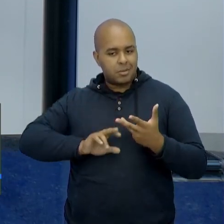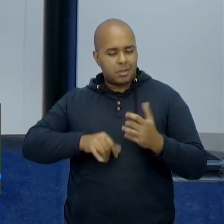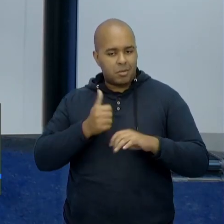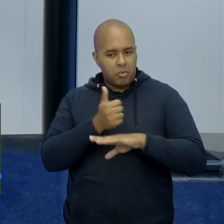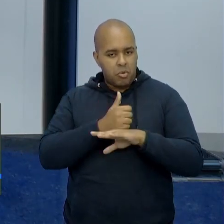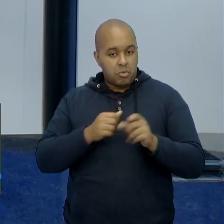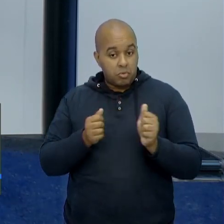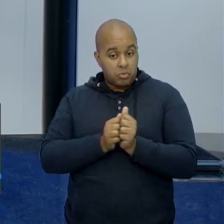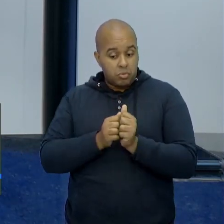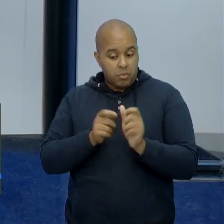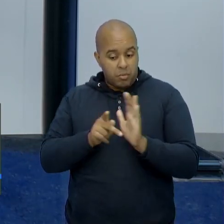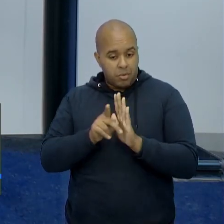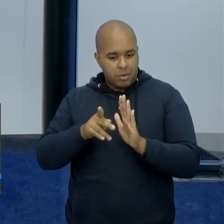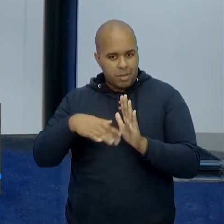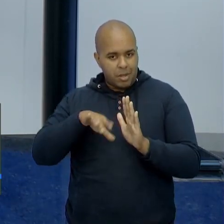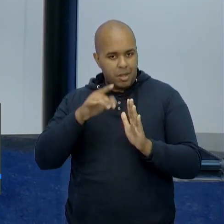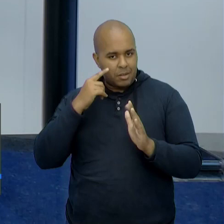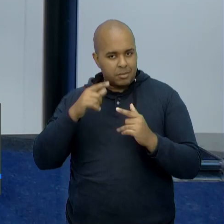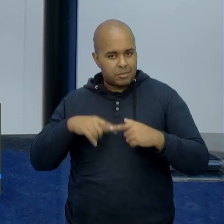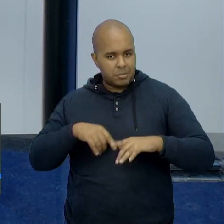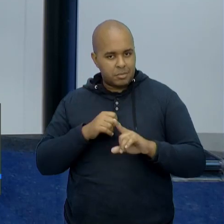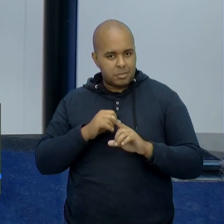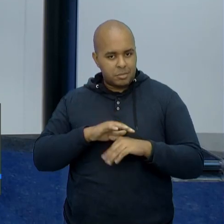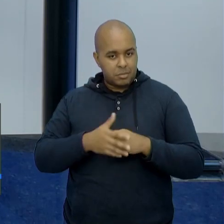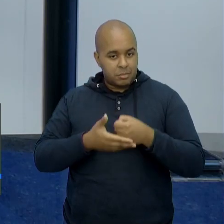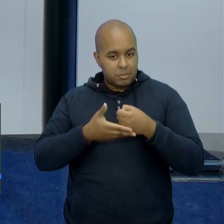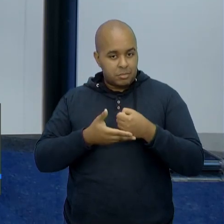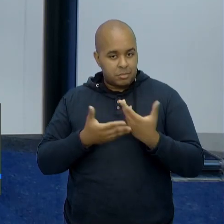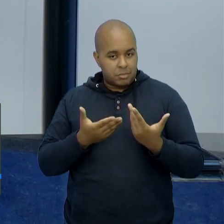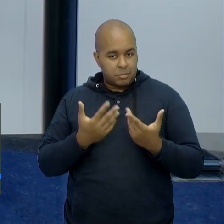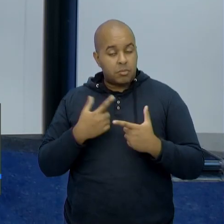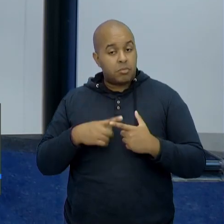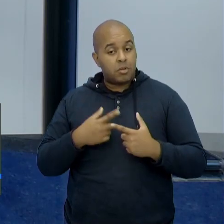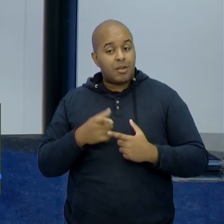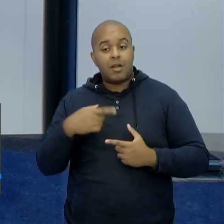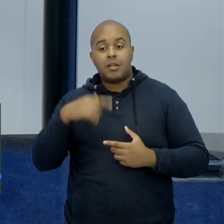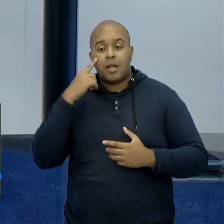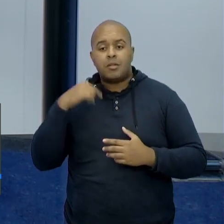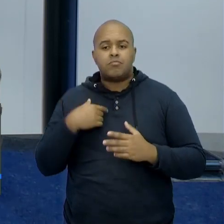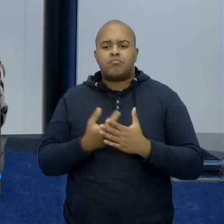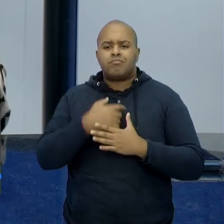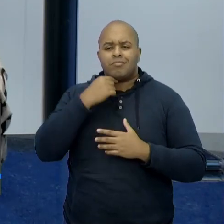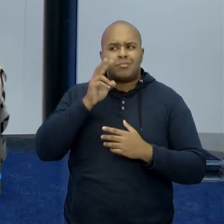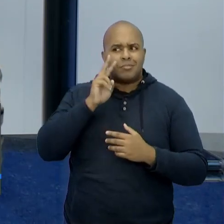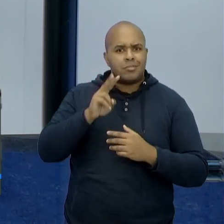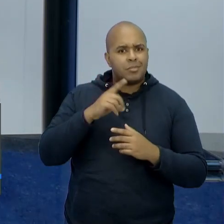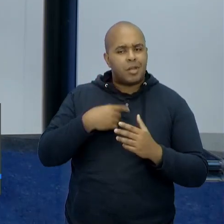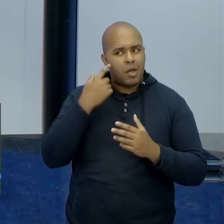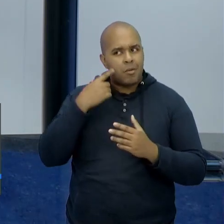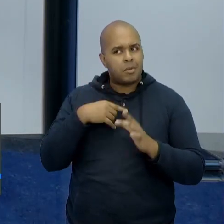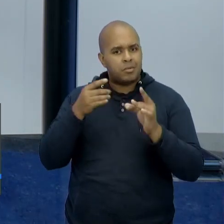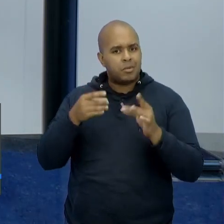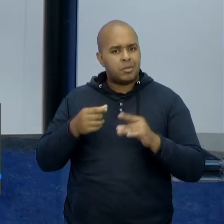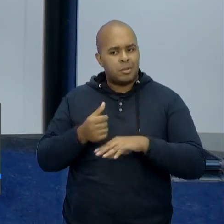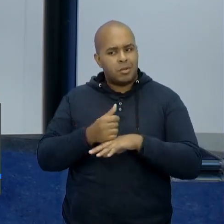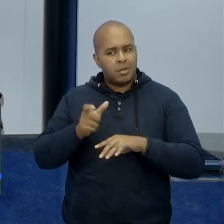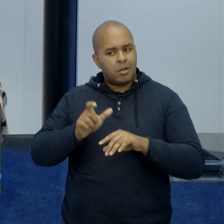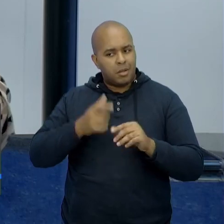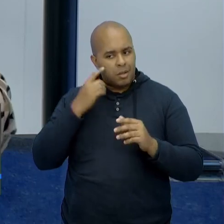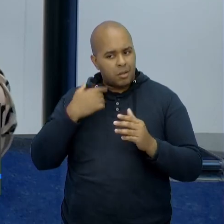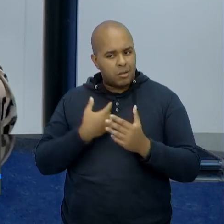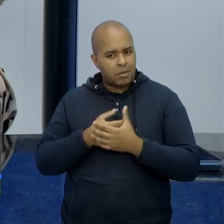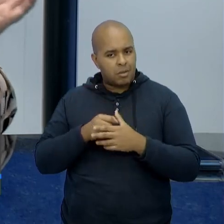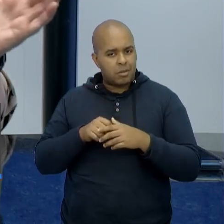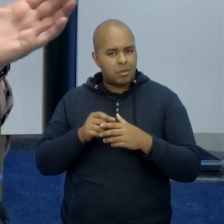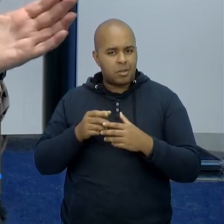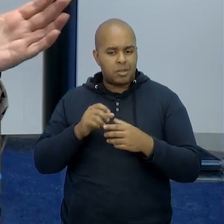profissionais juntos para essa área de sustentabilidade, porque não dá para você ter uma especialização